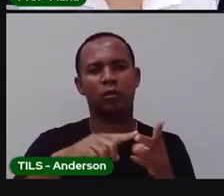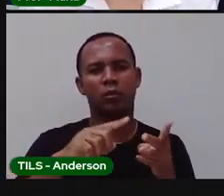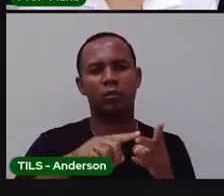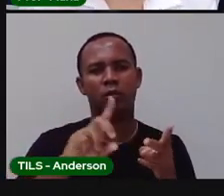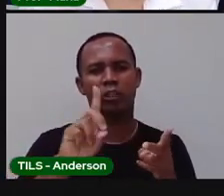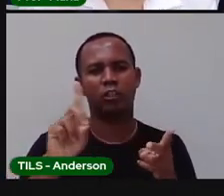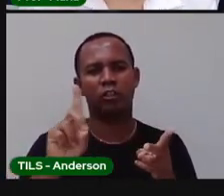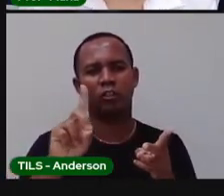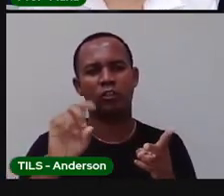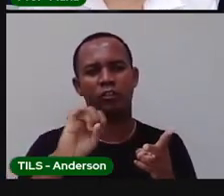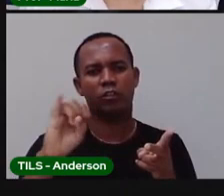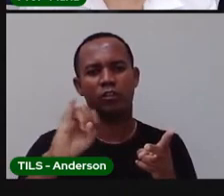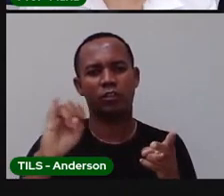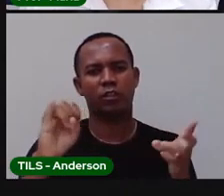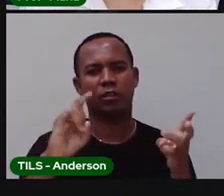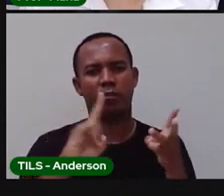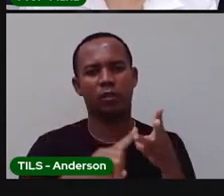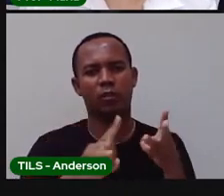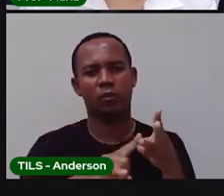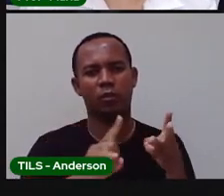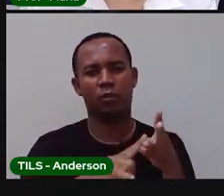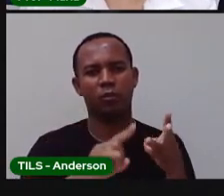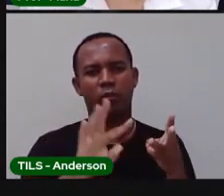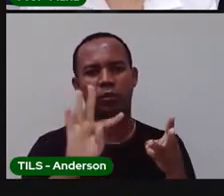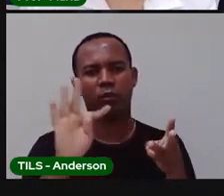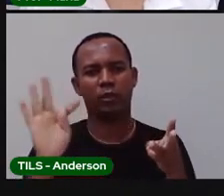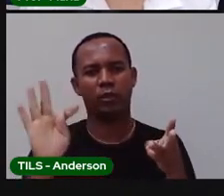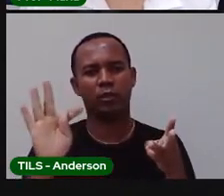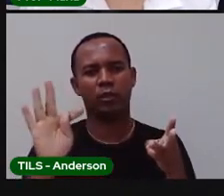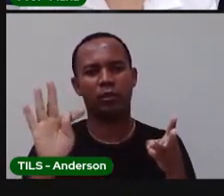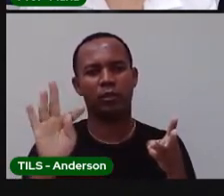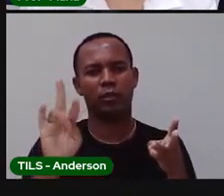ou trisílaba, ou ainda o quê?